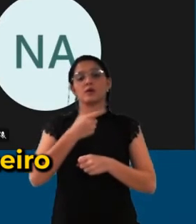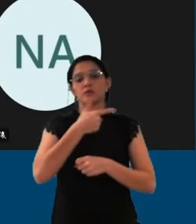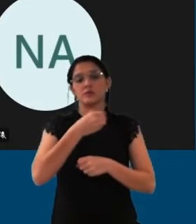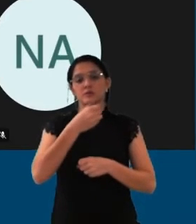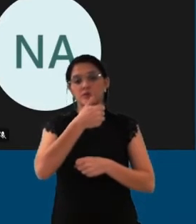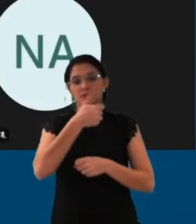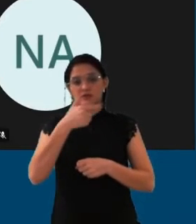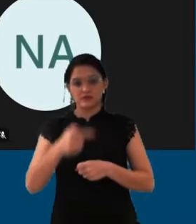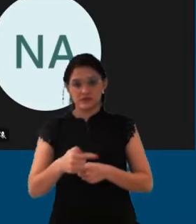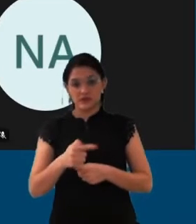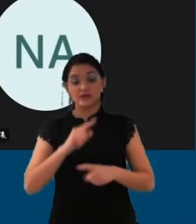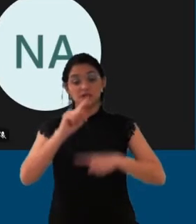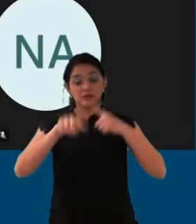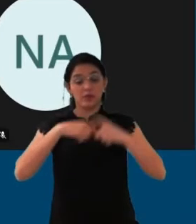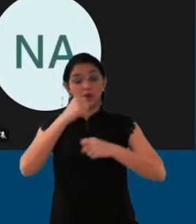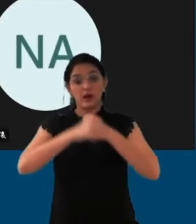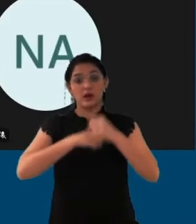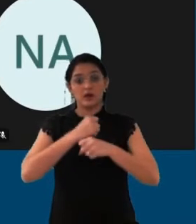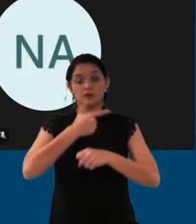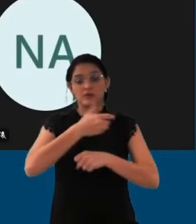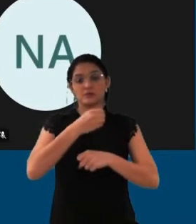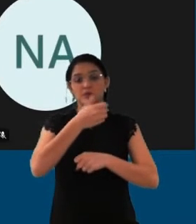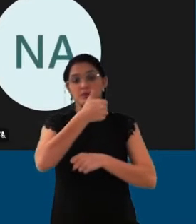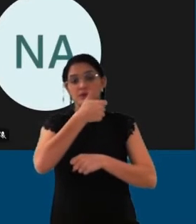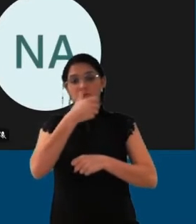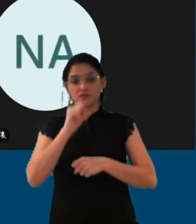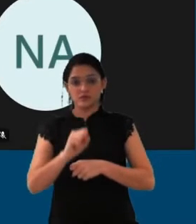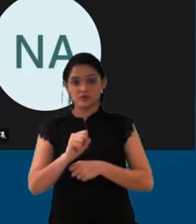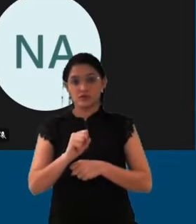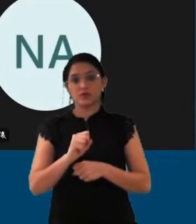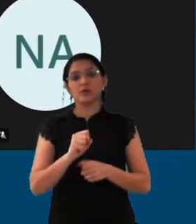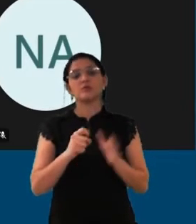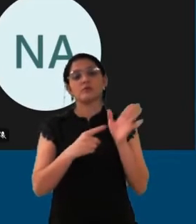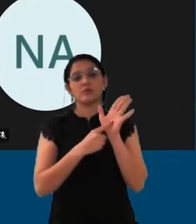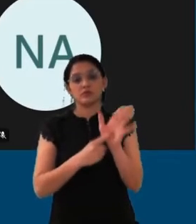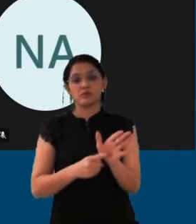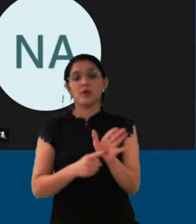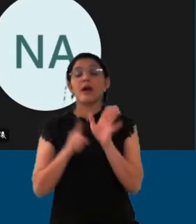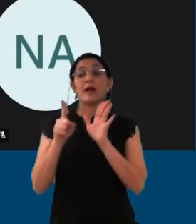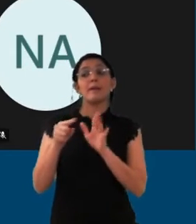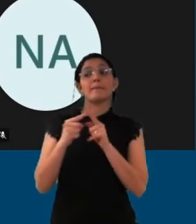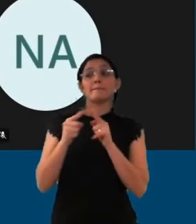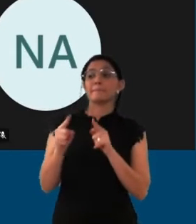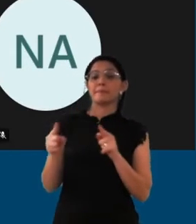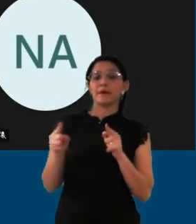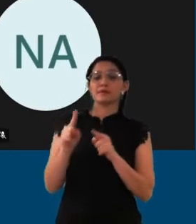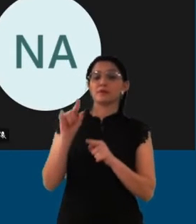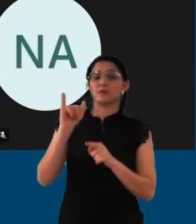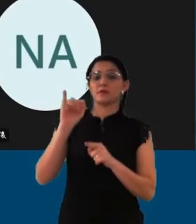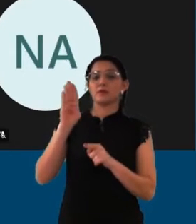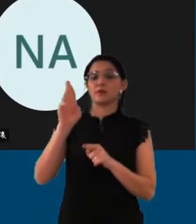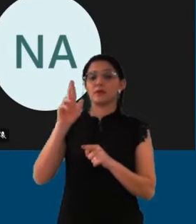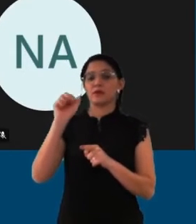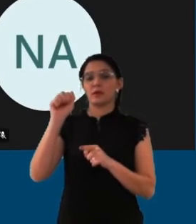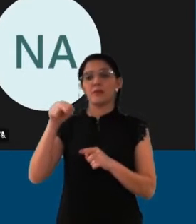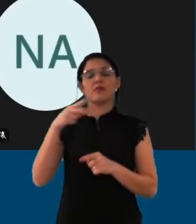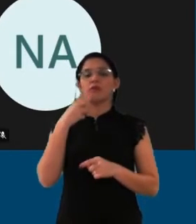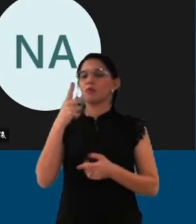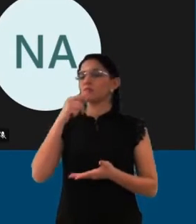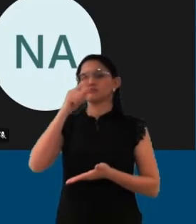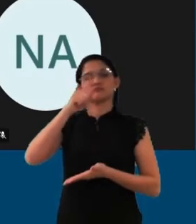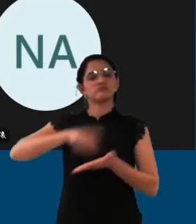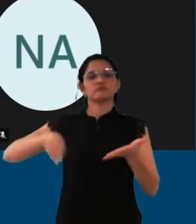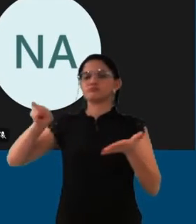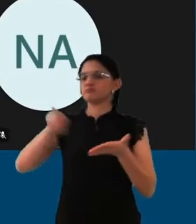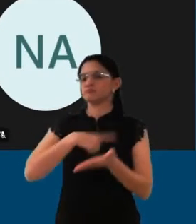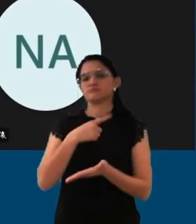primeiro PRAD, o IBRAM reprovou, e aí por que o IBRAM reprovou? A questão do IBRAM não foi não